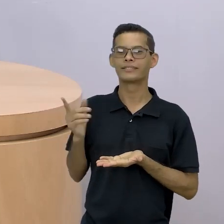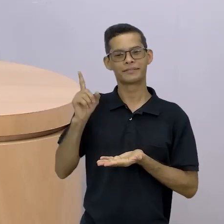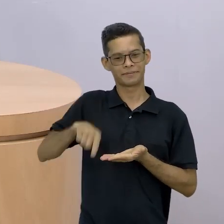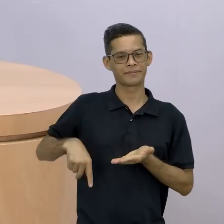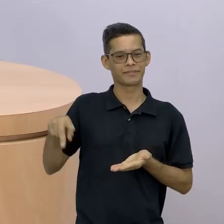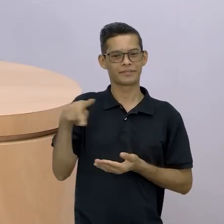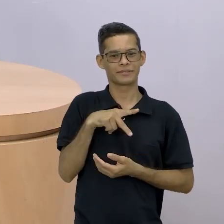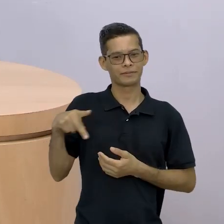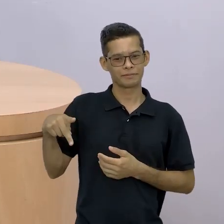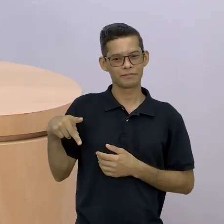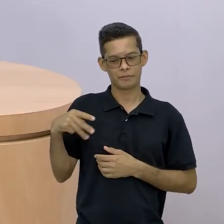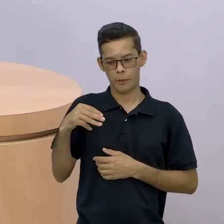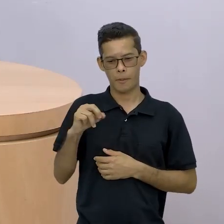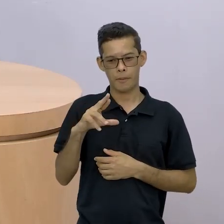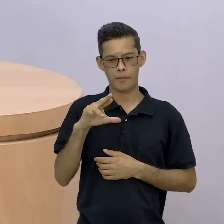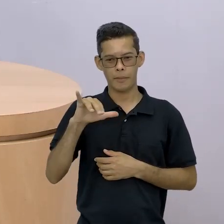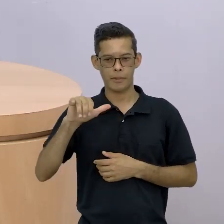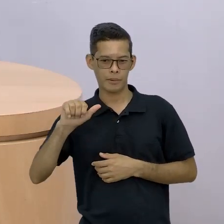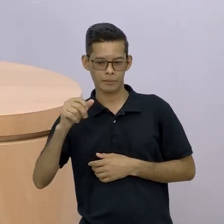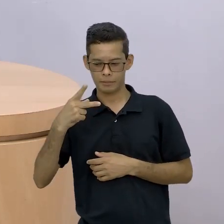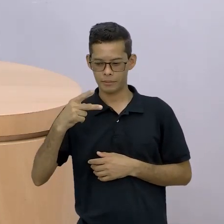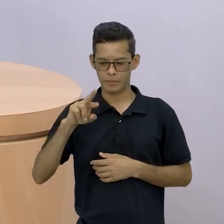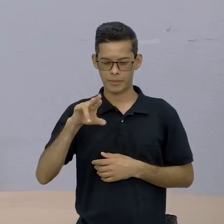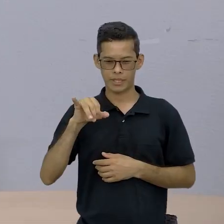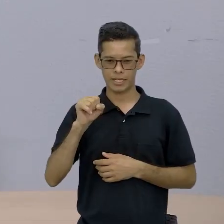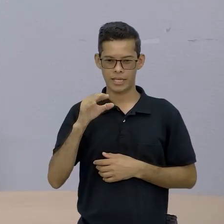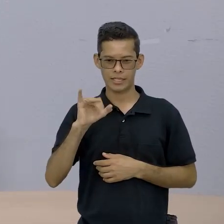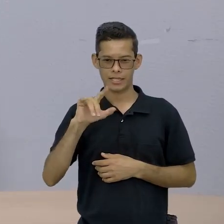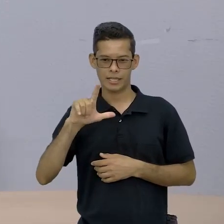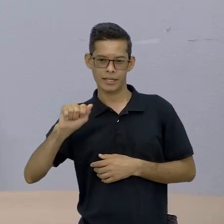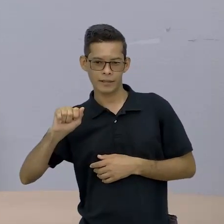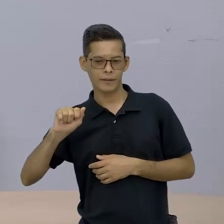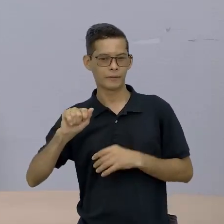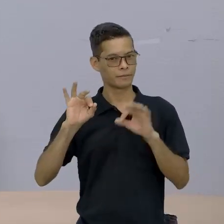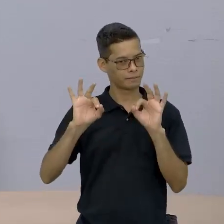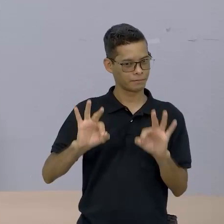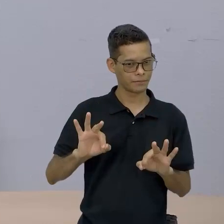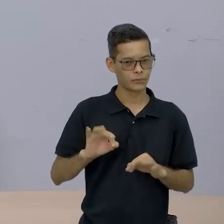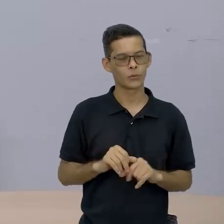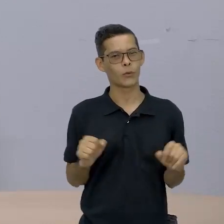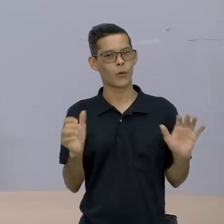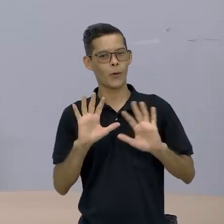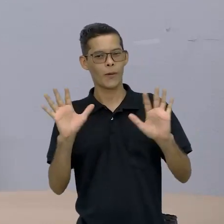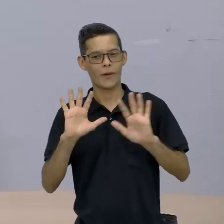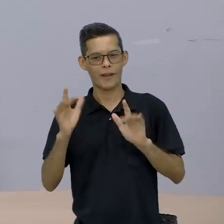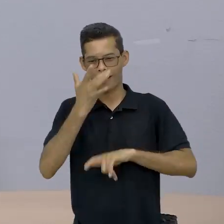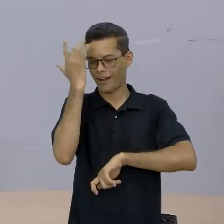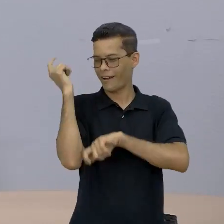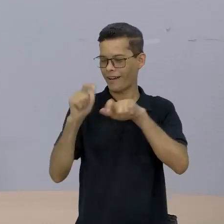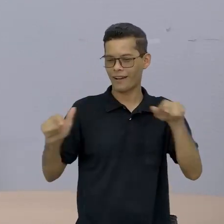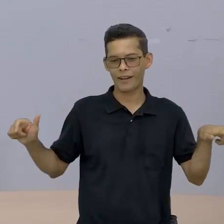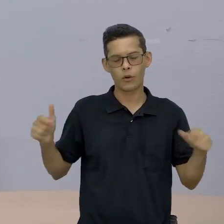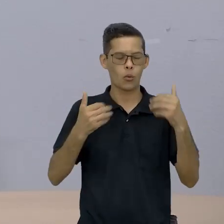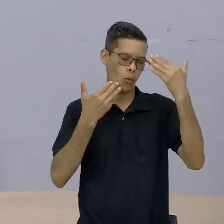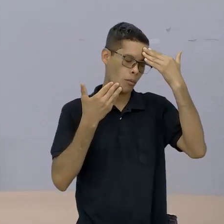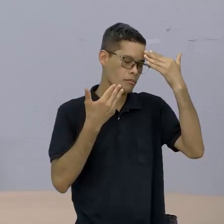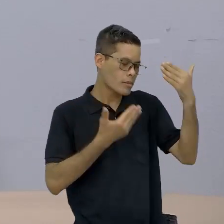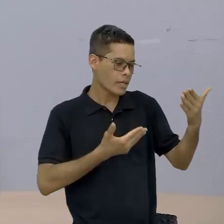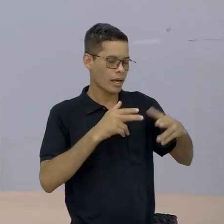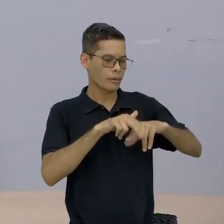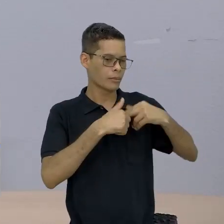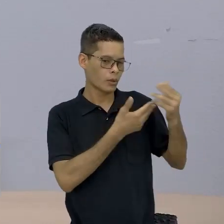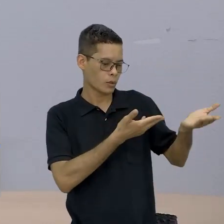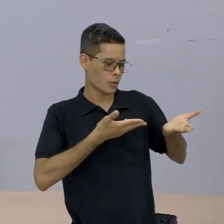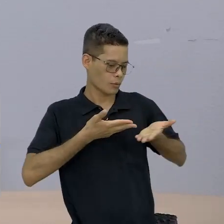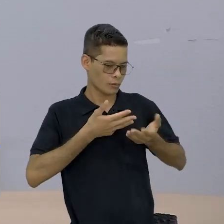da galáxia. Seja bem-vinda, Priscila Ortega. Oi, Guerreiro. Olá, pessoal. Guerreiro, muito obrigado pelo